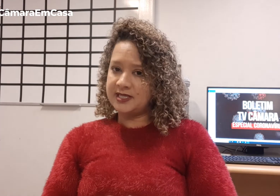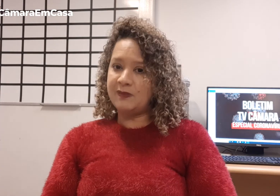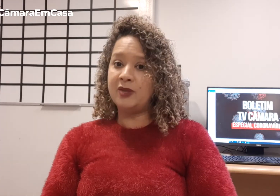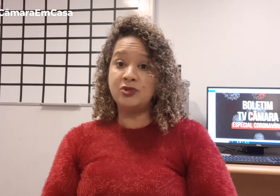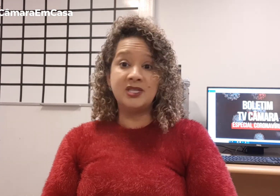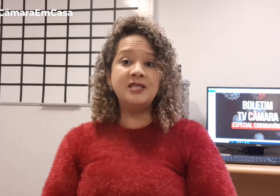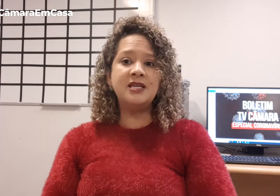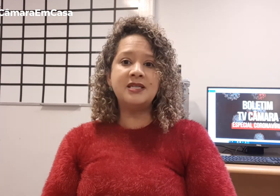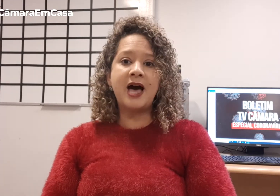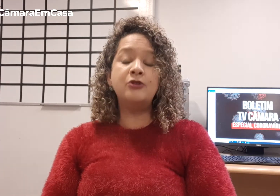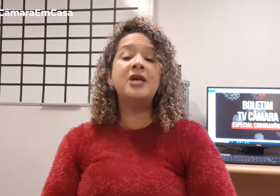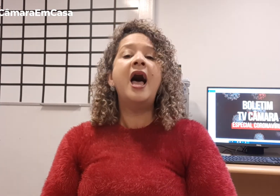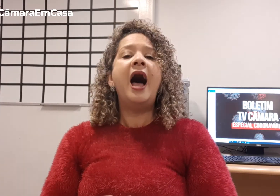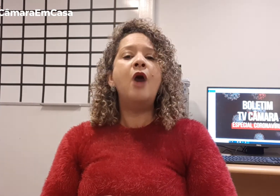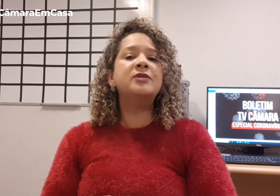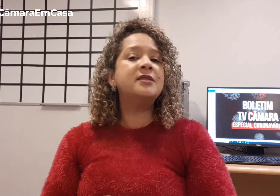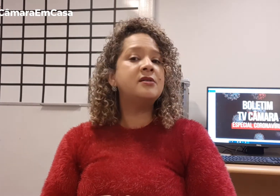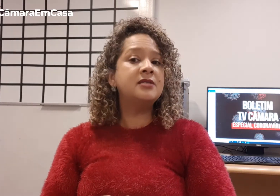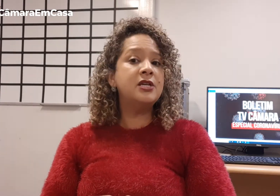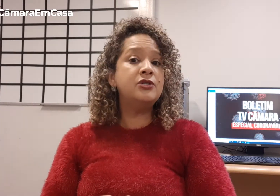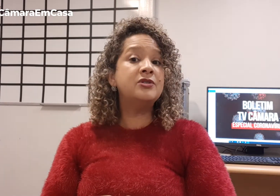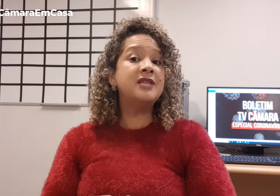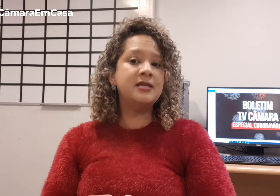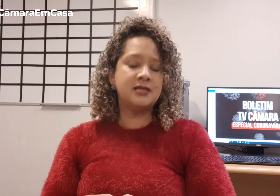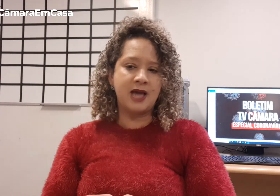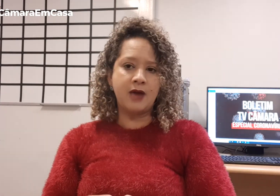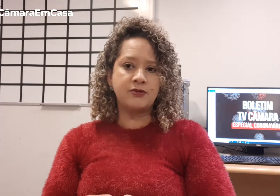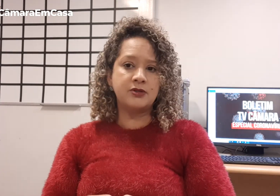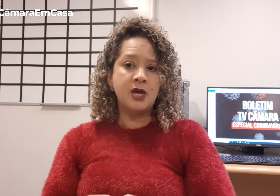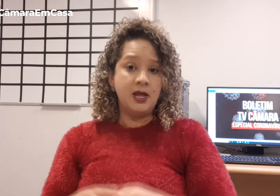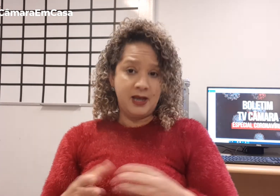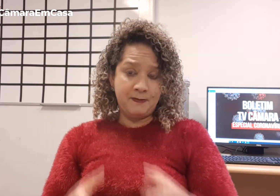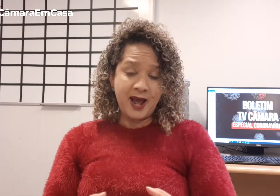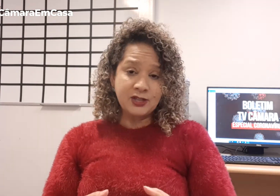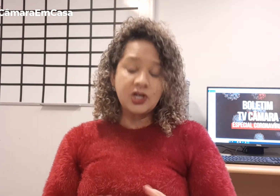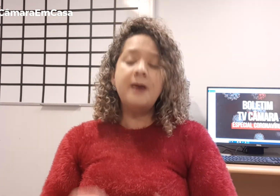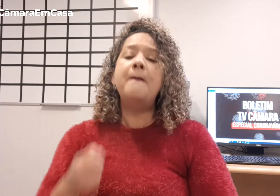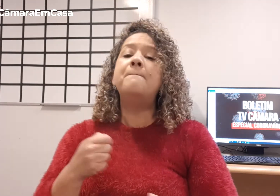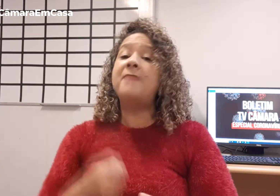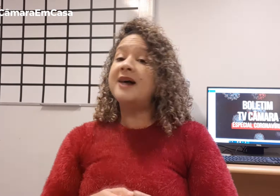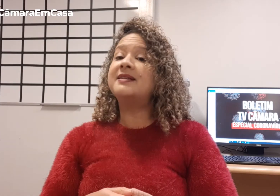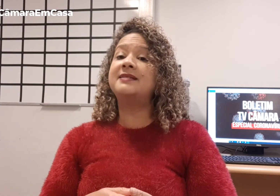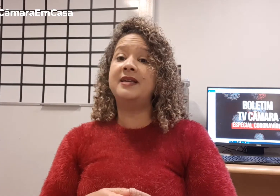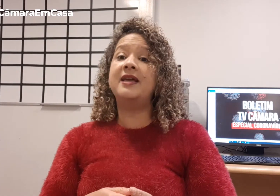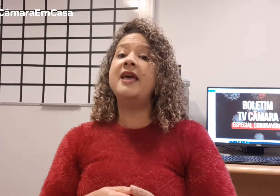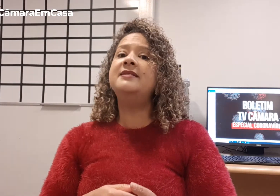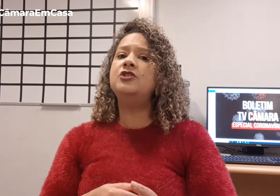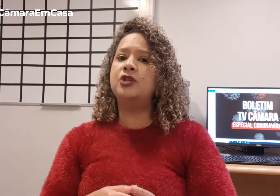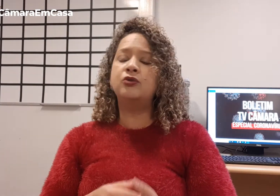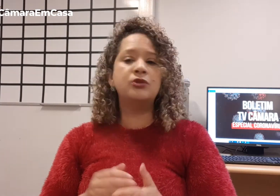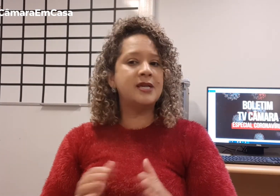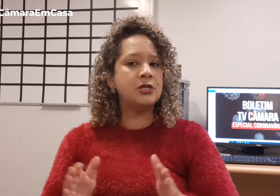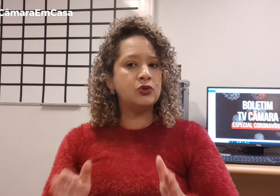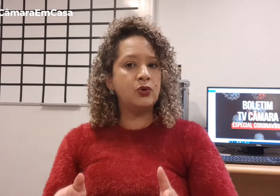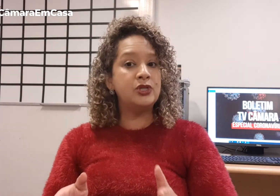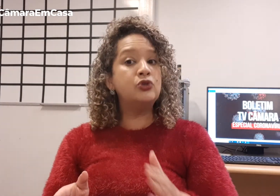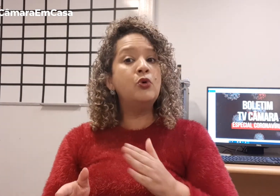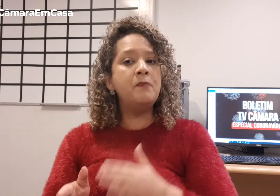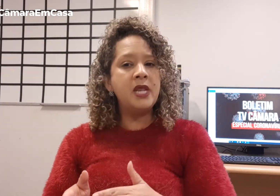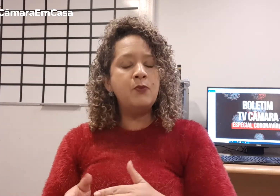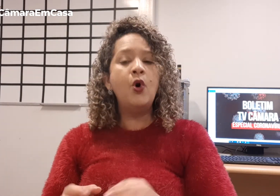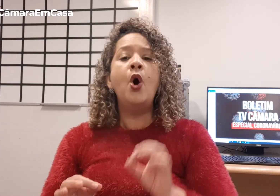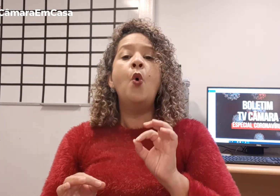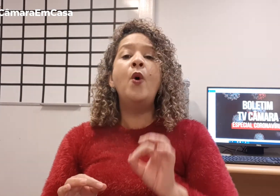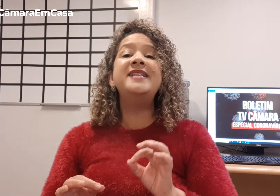e conhecimentos necessários aos exercícios desses cargos. Na prática, passa a ser exigido dos assessores,